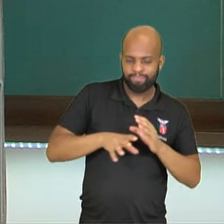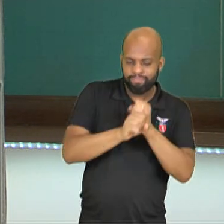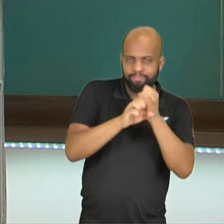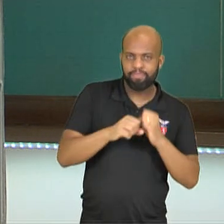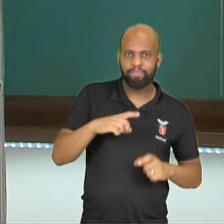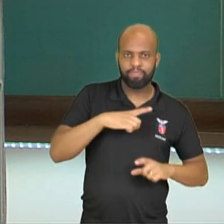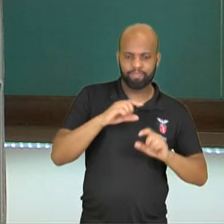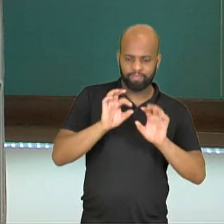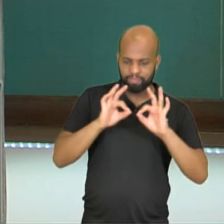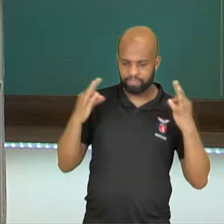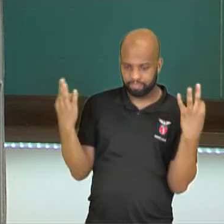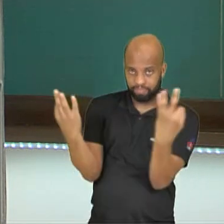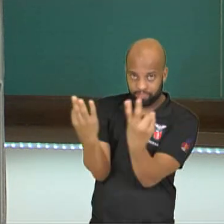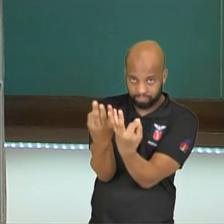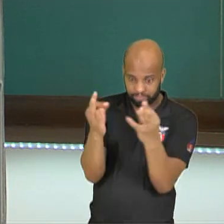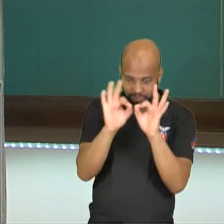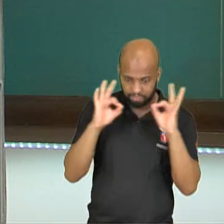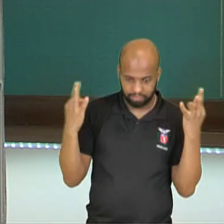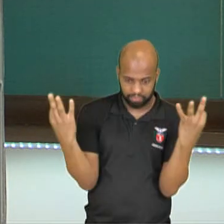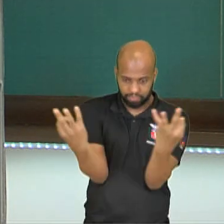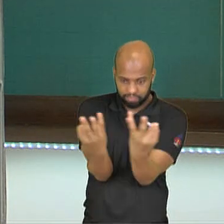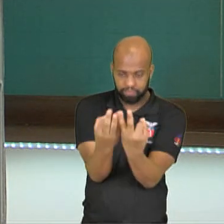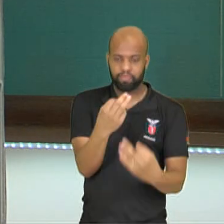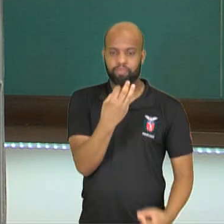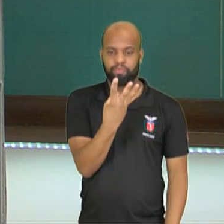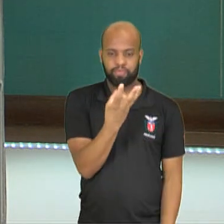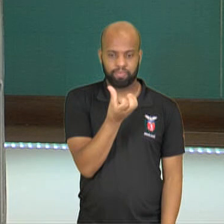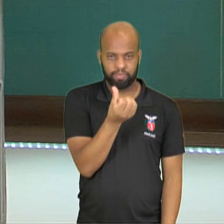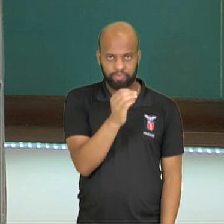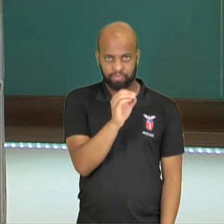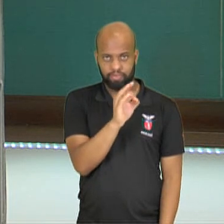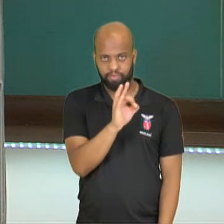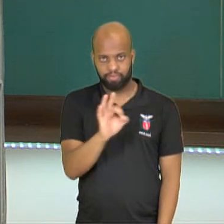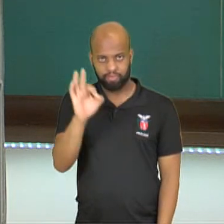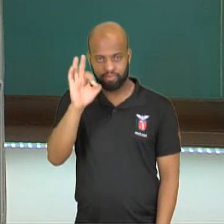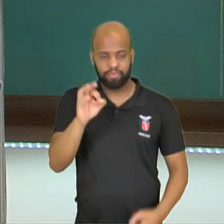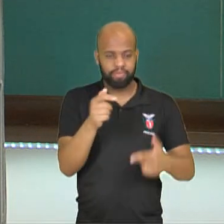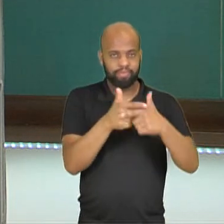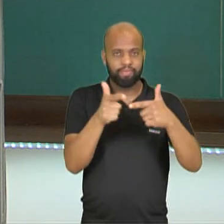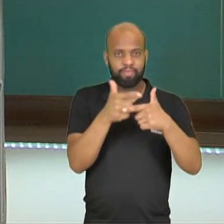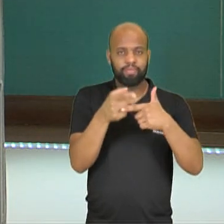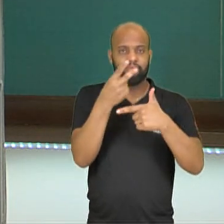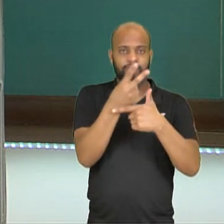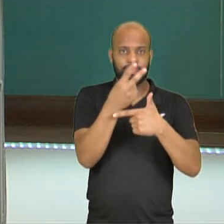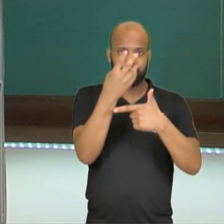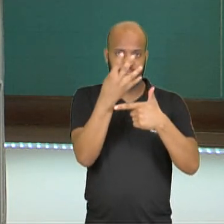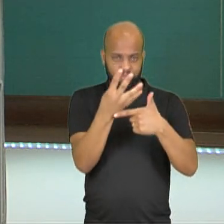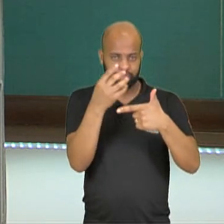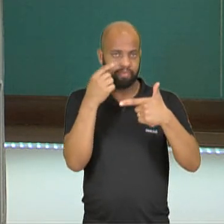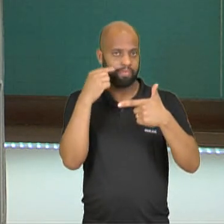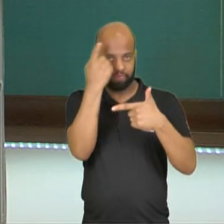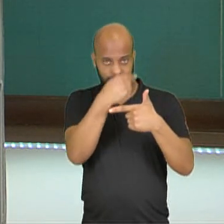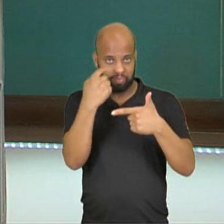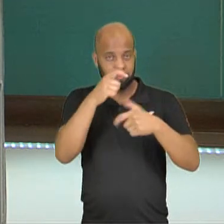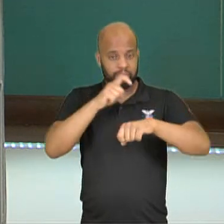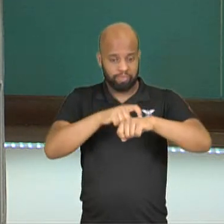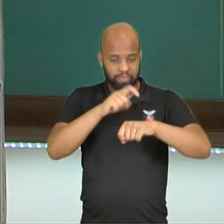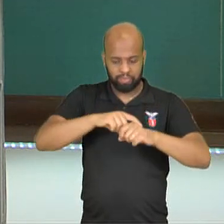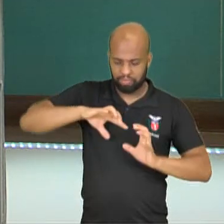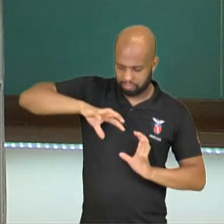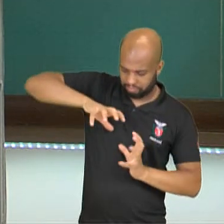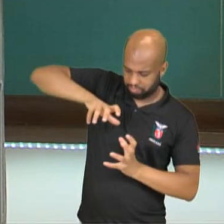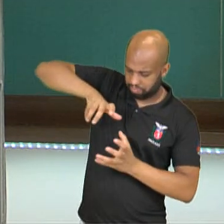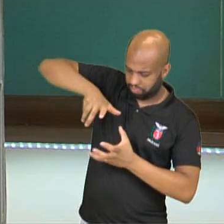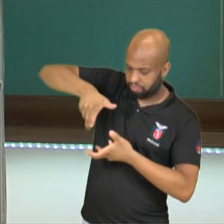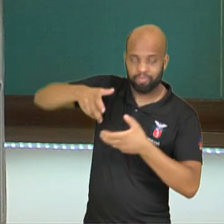a circunferência terrestre, 360 graus, e dividimos isto por 24 horas, que é o tempo que a Terra demora para dar uma